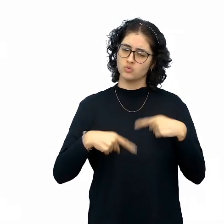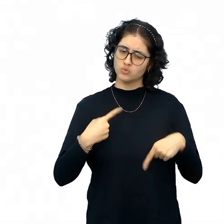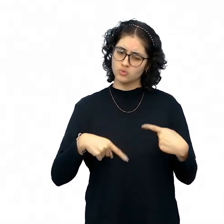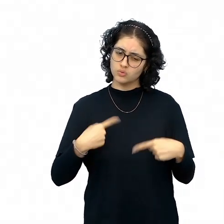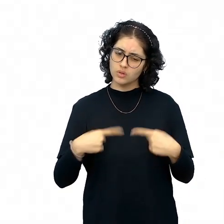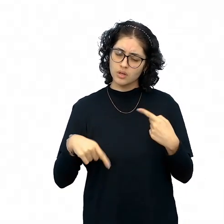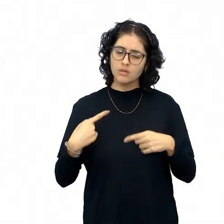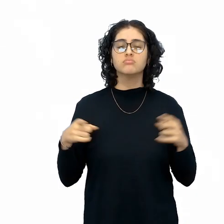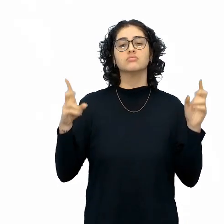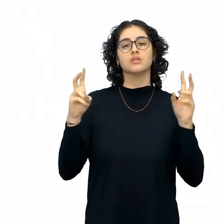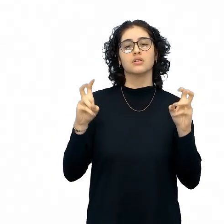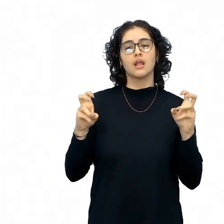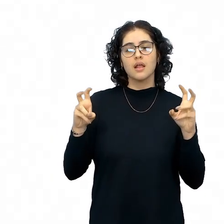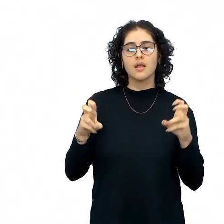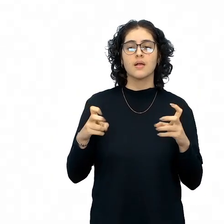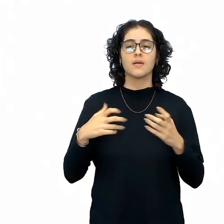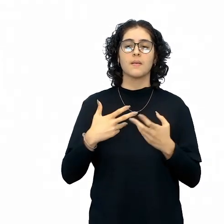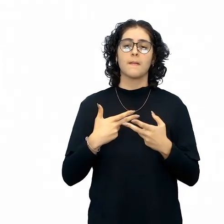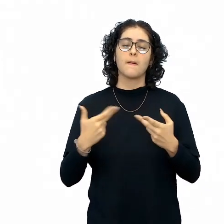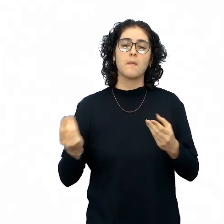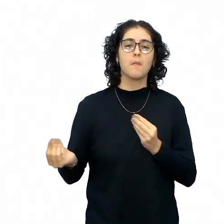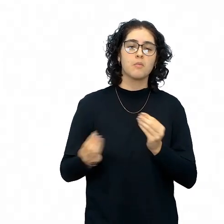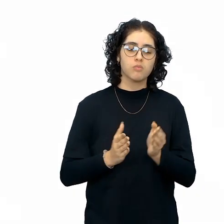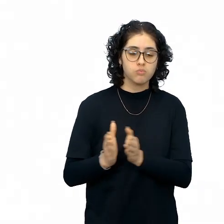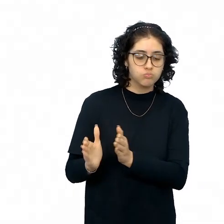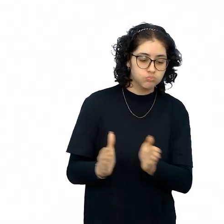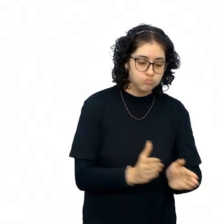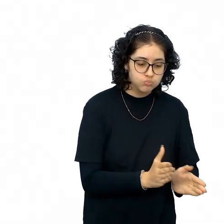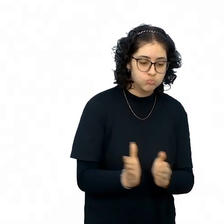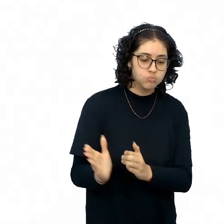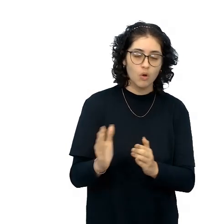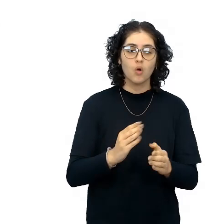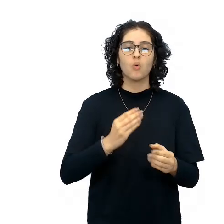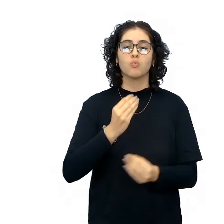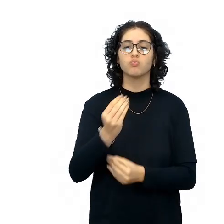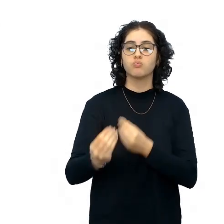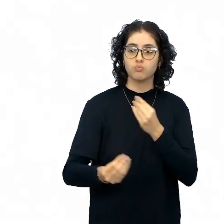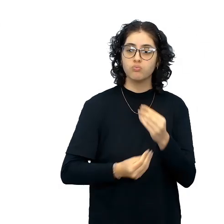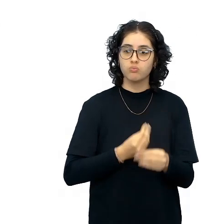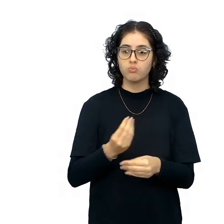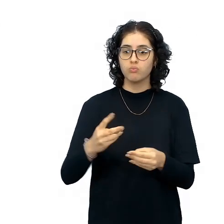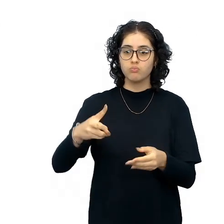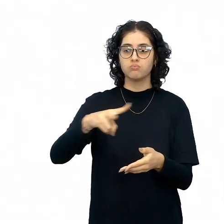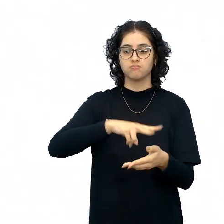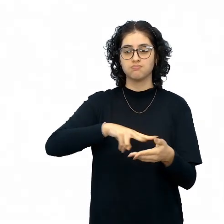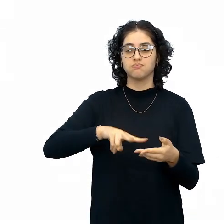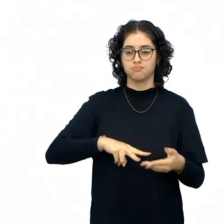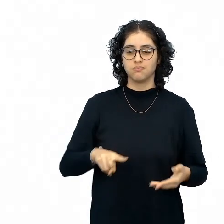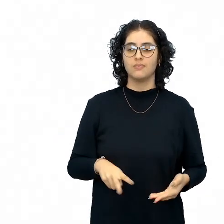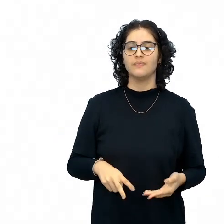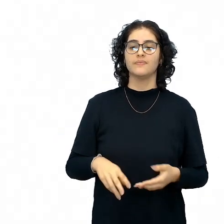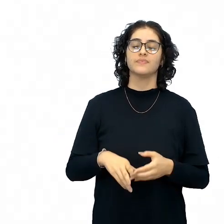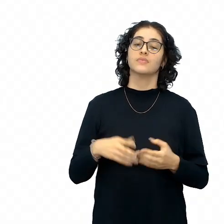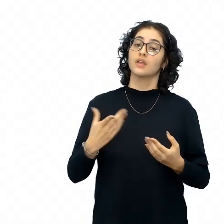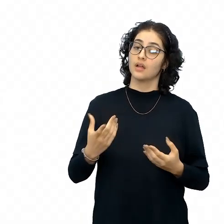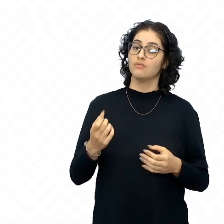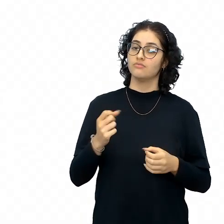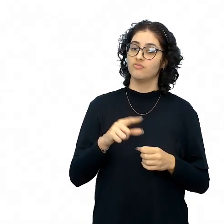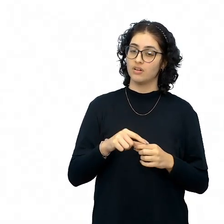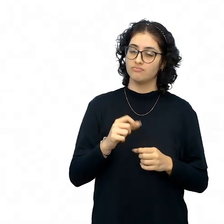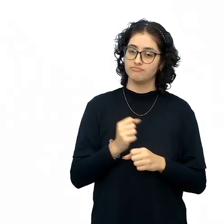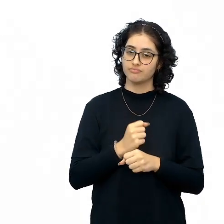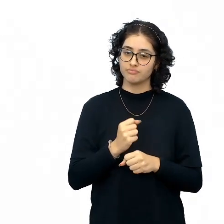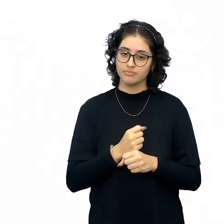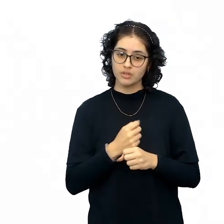acerca da temática e dos caminhos percorridos para a leitura e a construção de sentidos a